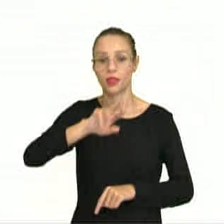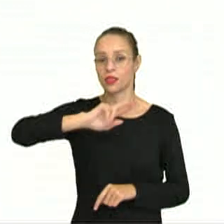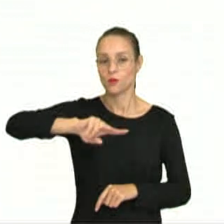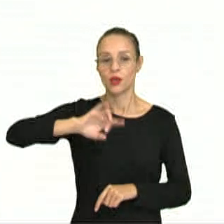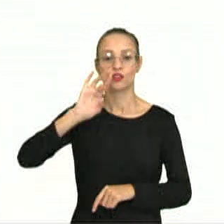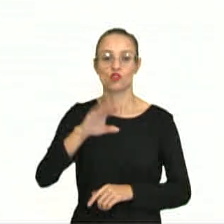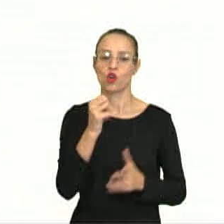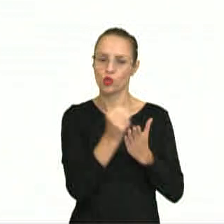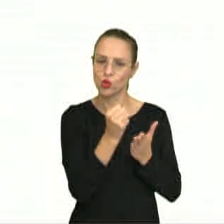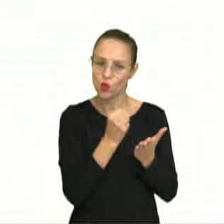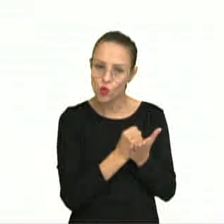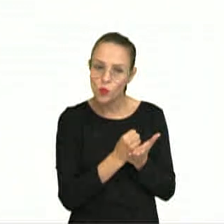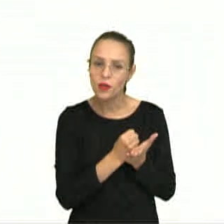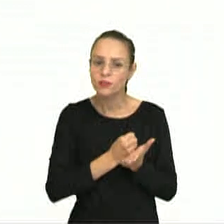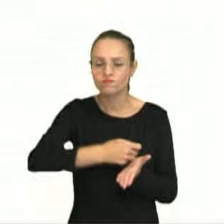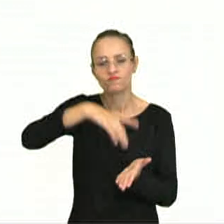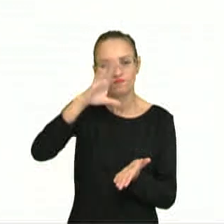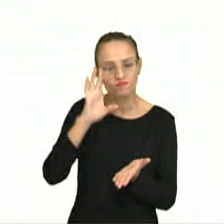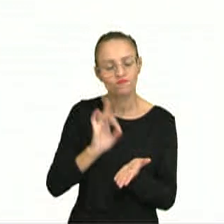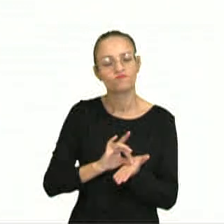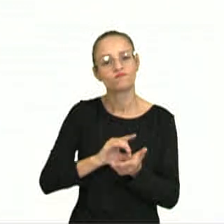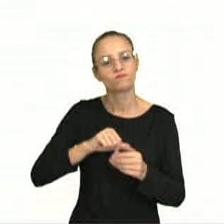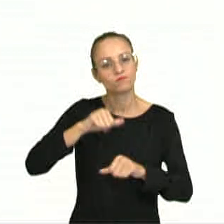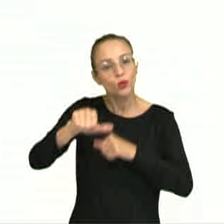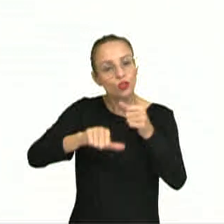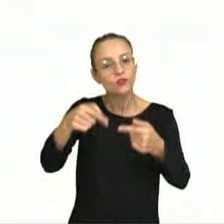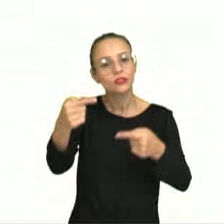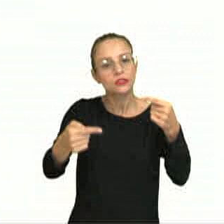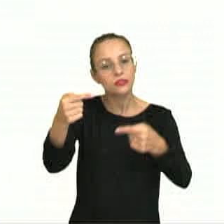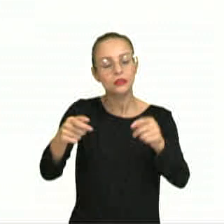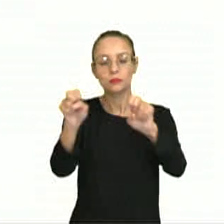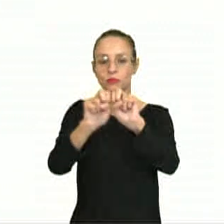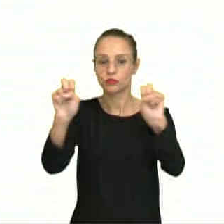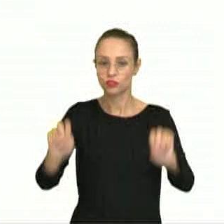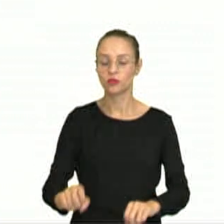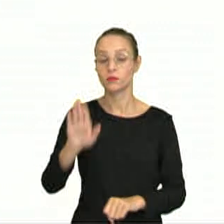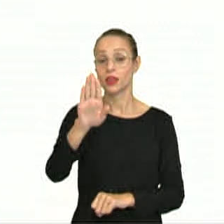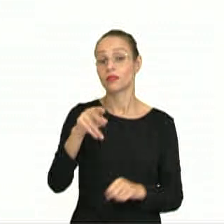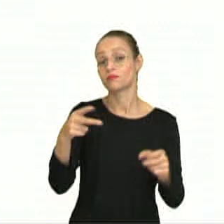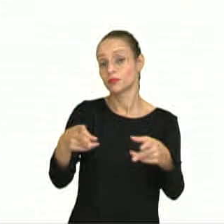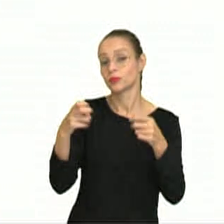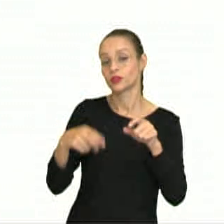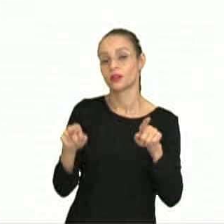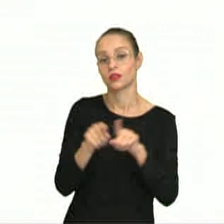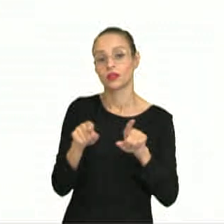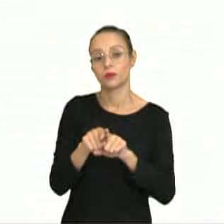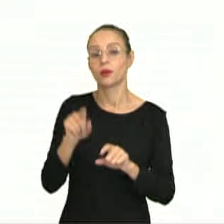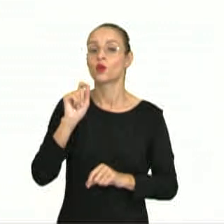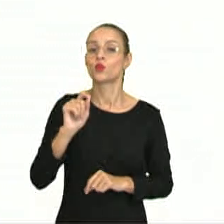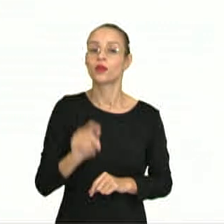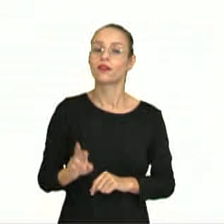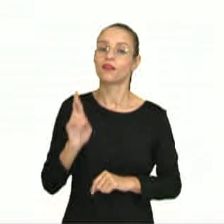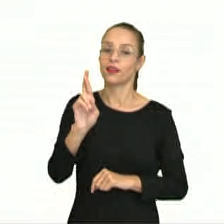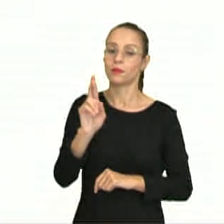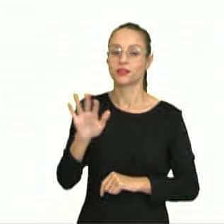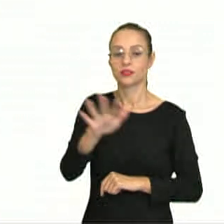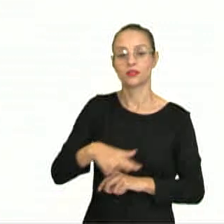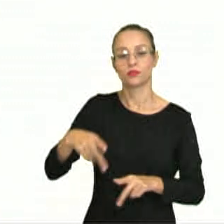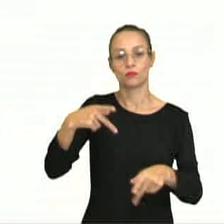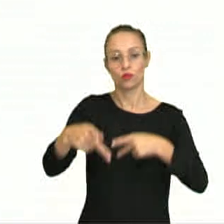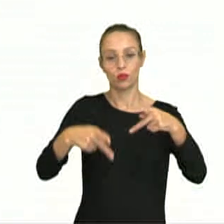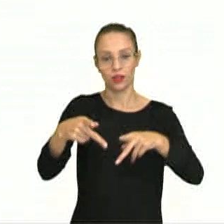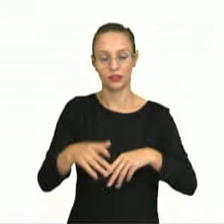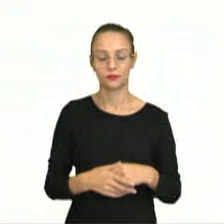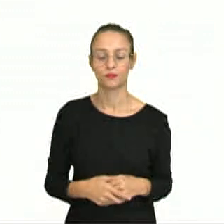os documentos que oficializam e modificam o sistema político, mas percebemos também as mudanças nas representações populares.